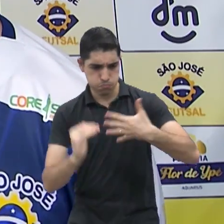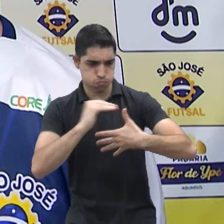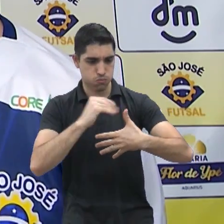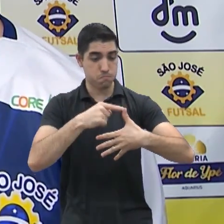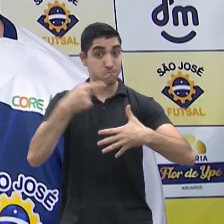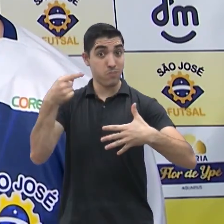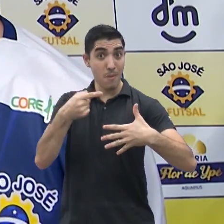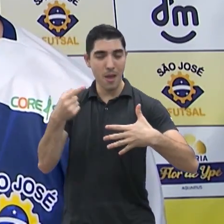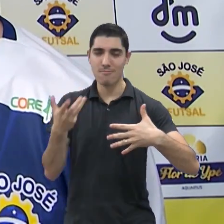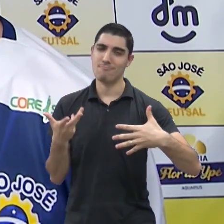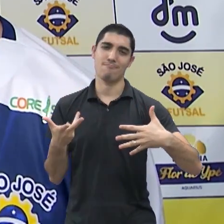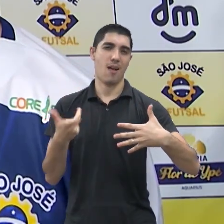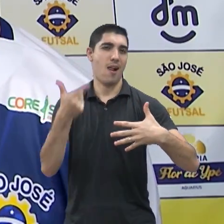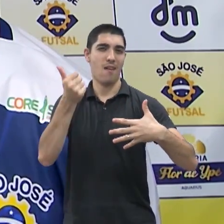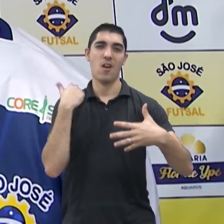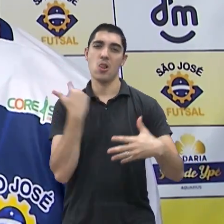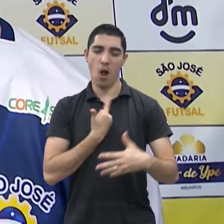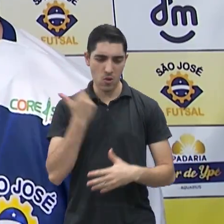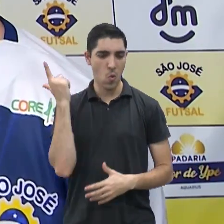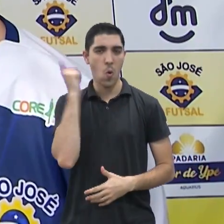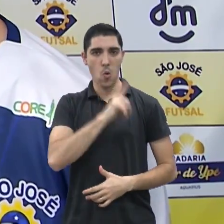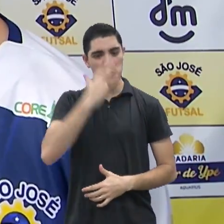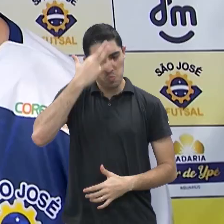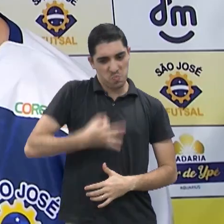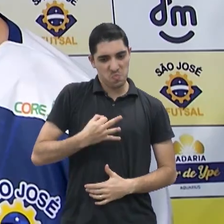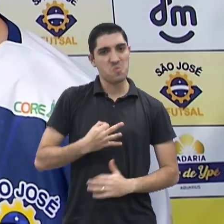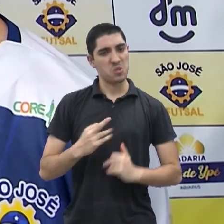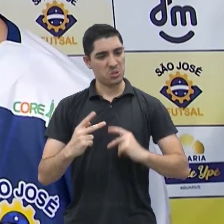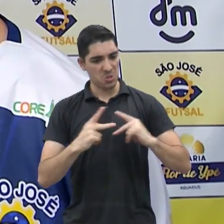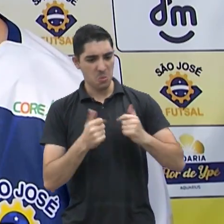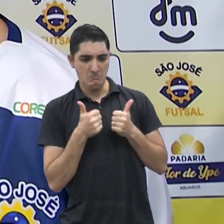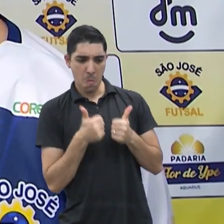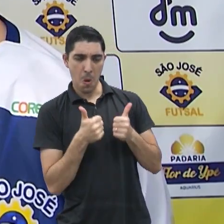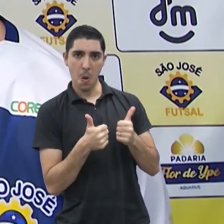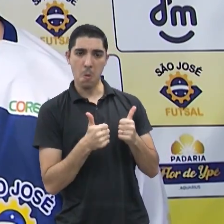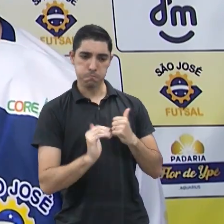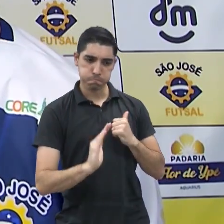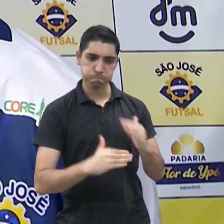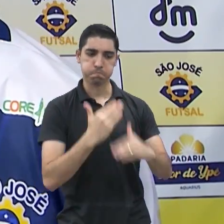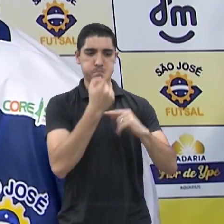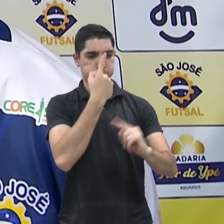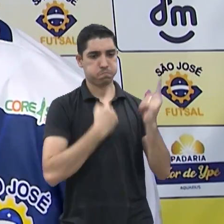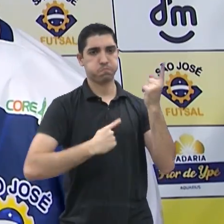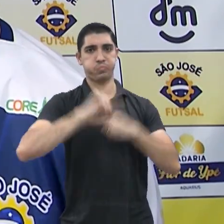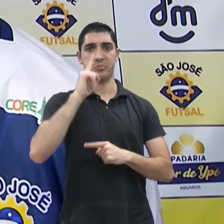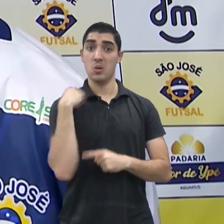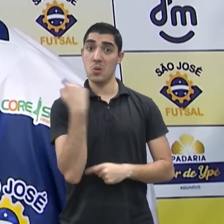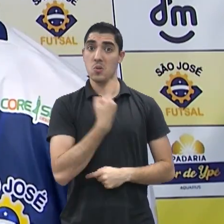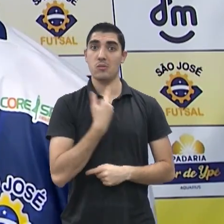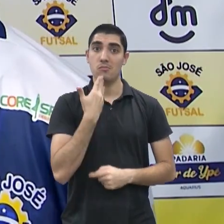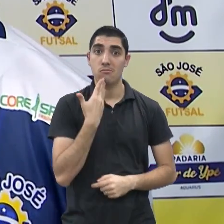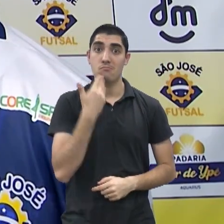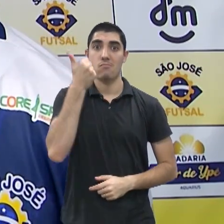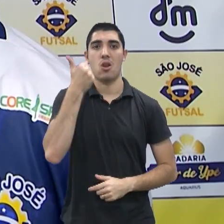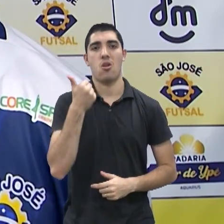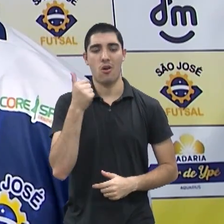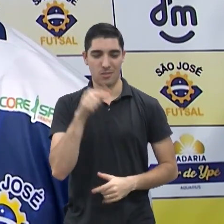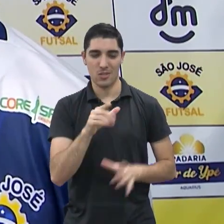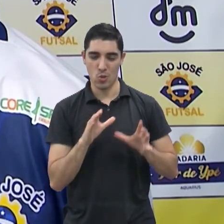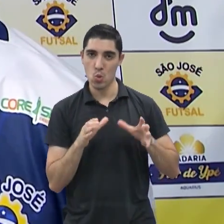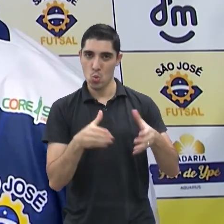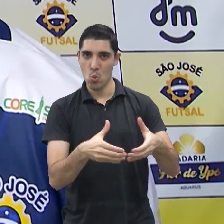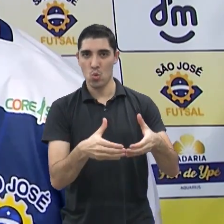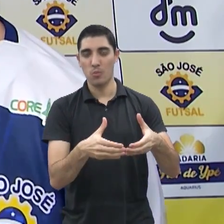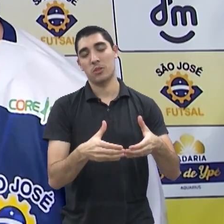gente certifica que nosso trabalho está sendo bem feito, que certifica que fomos o melhor do grupo na primeira fase de fato e